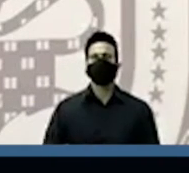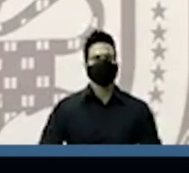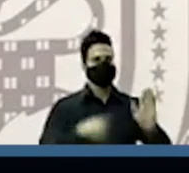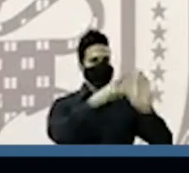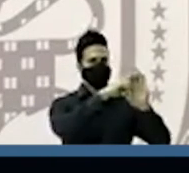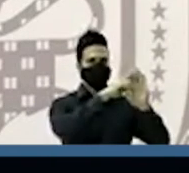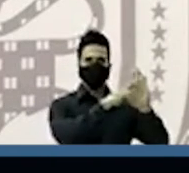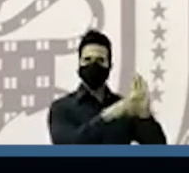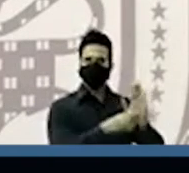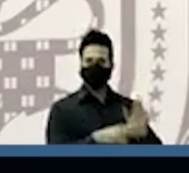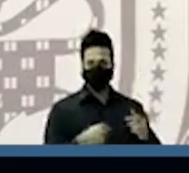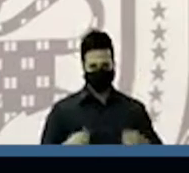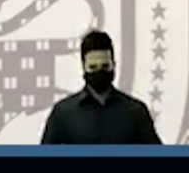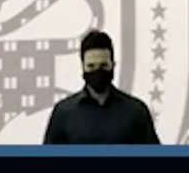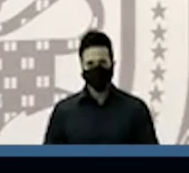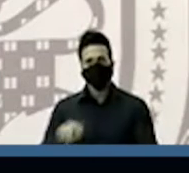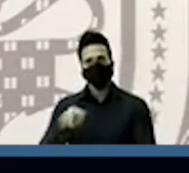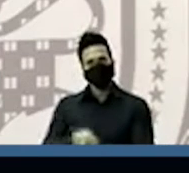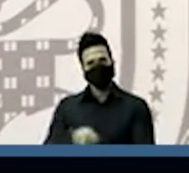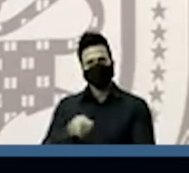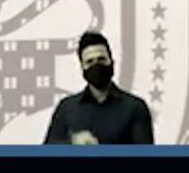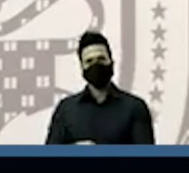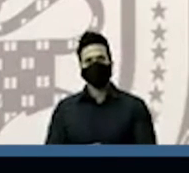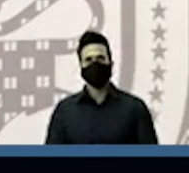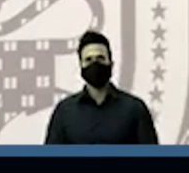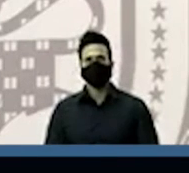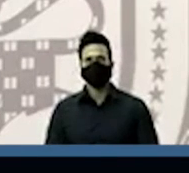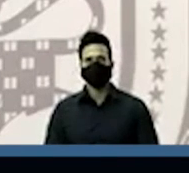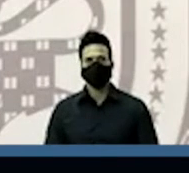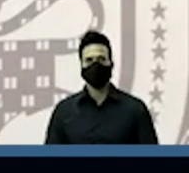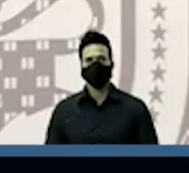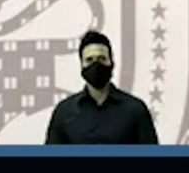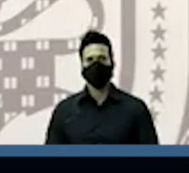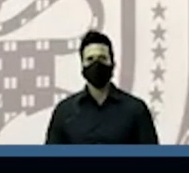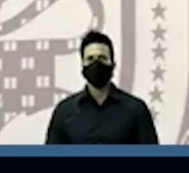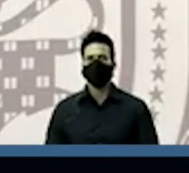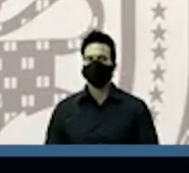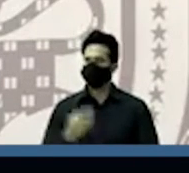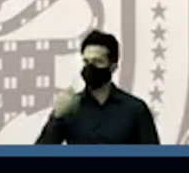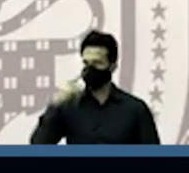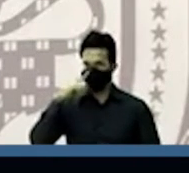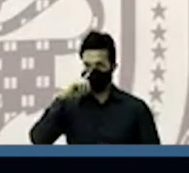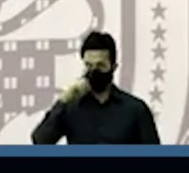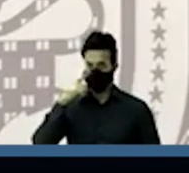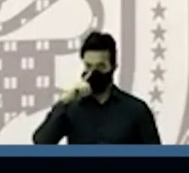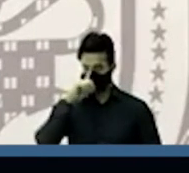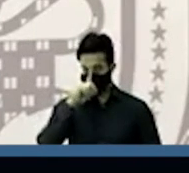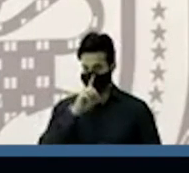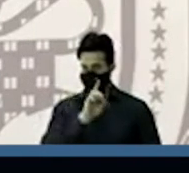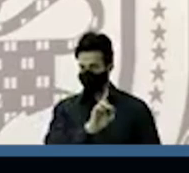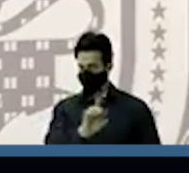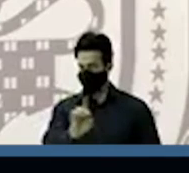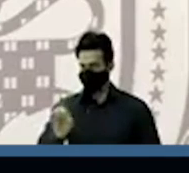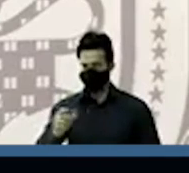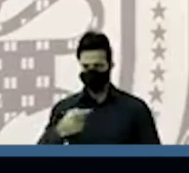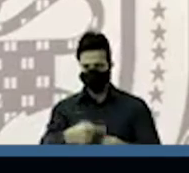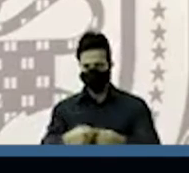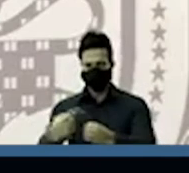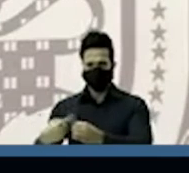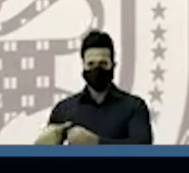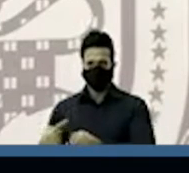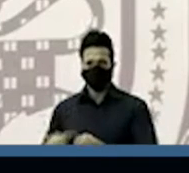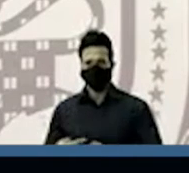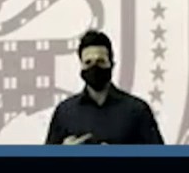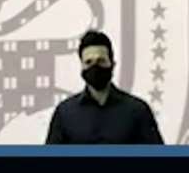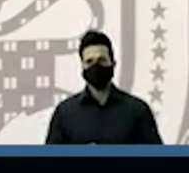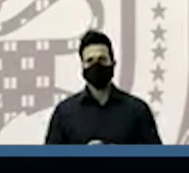ser cumpridas e você, com esse retrato da avaliação de risco do seu município ou de algum